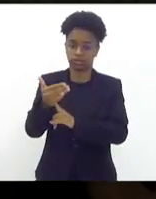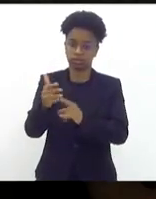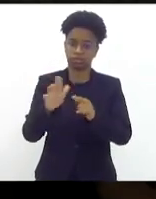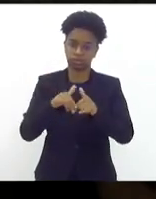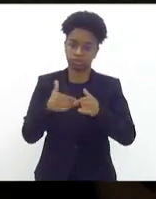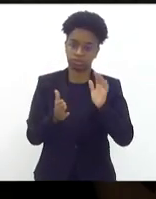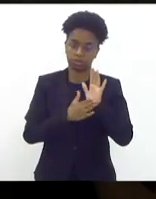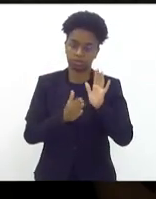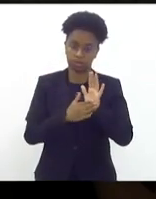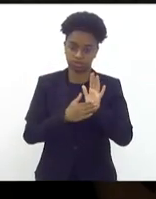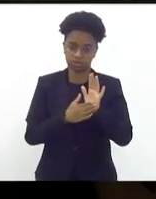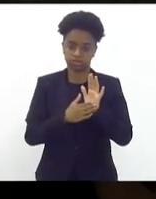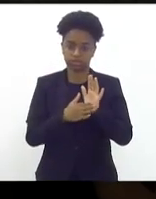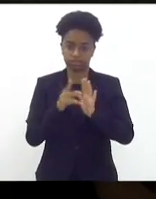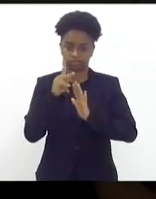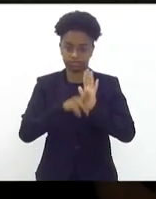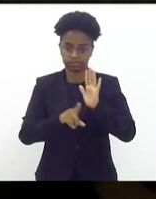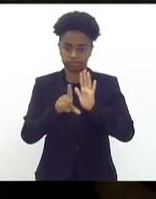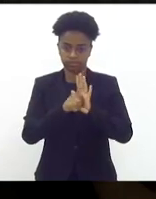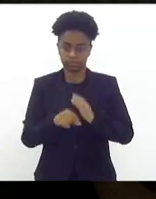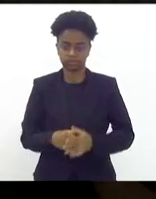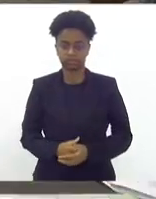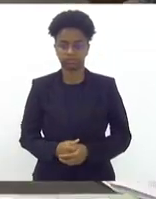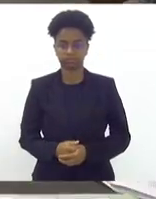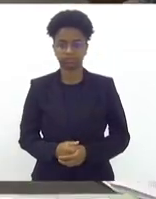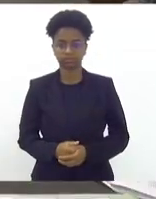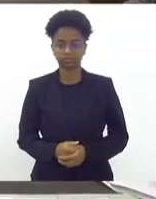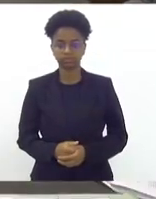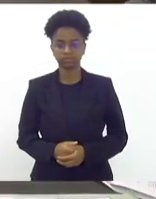proposta desse projeto. Então.